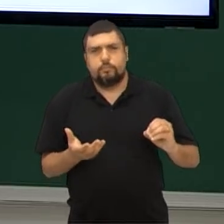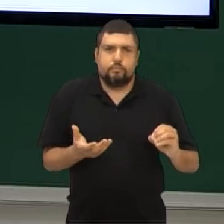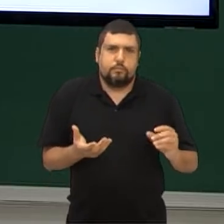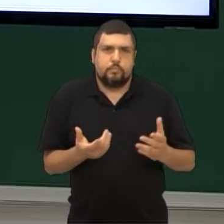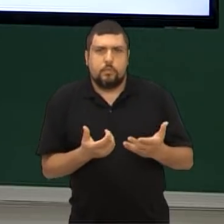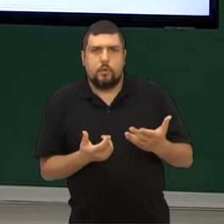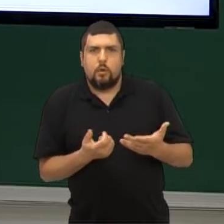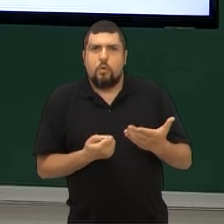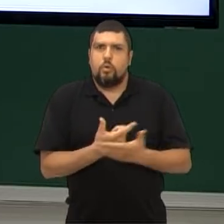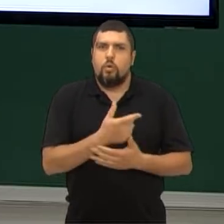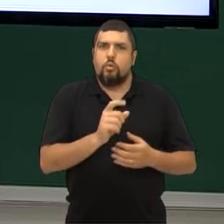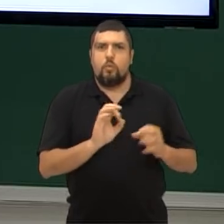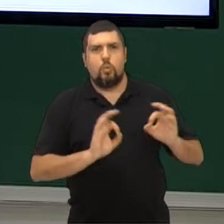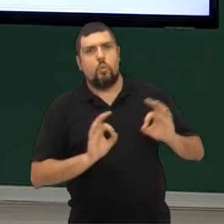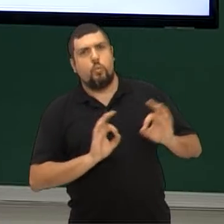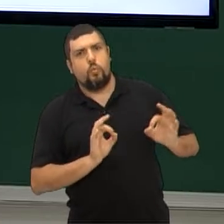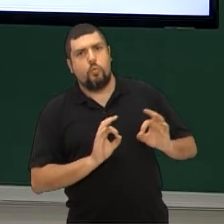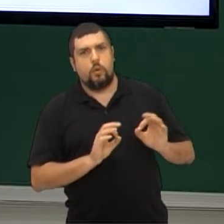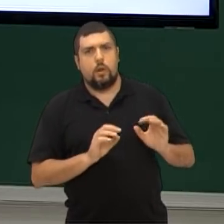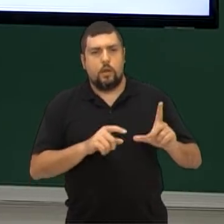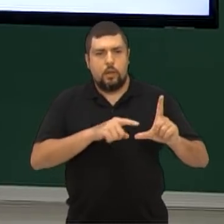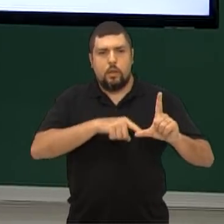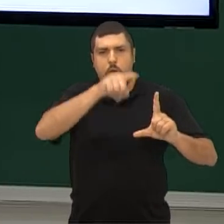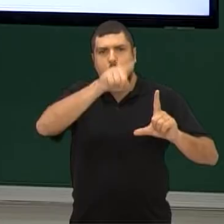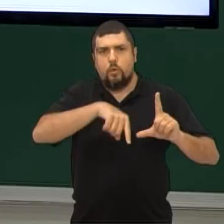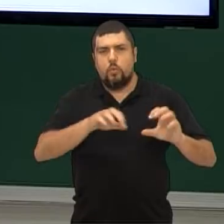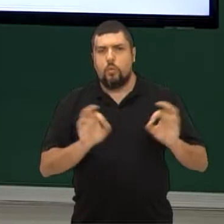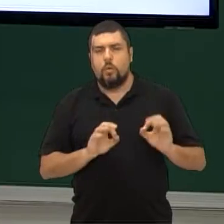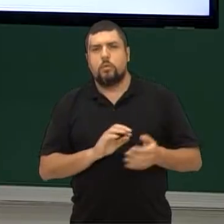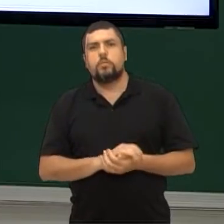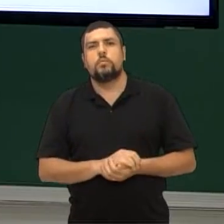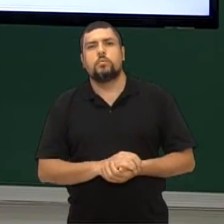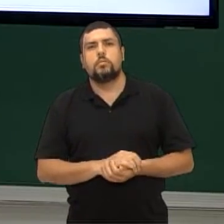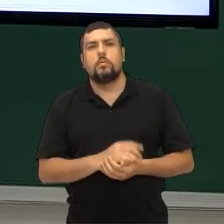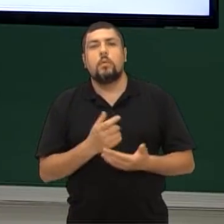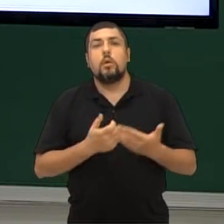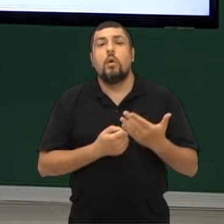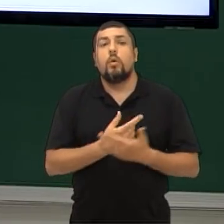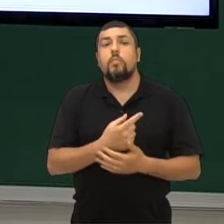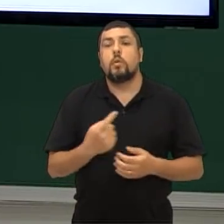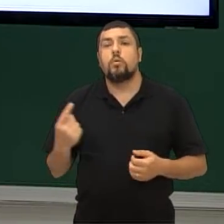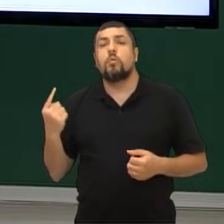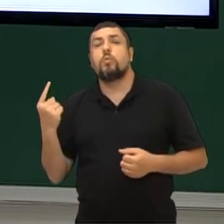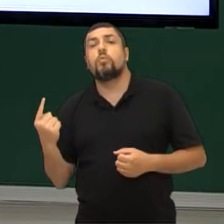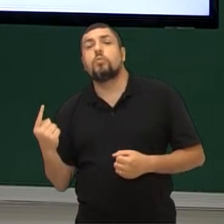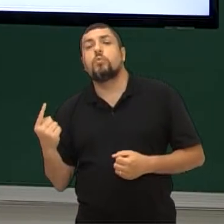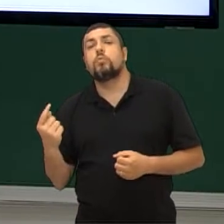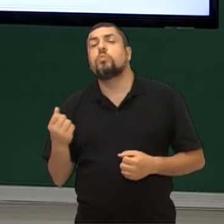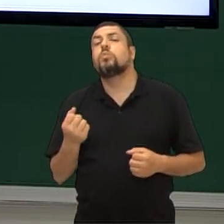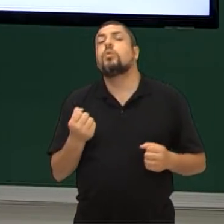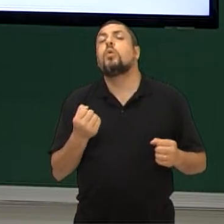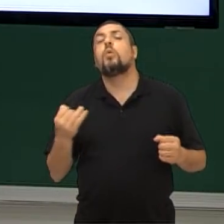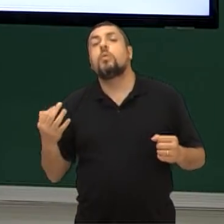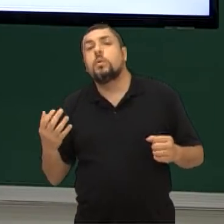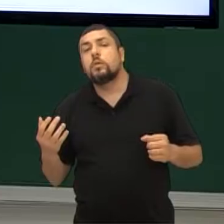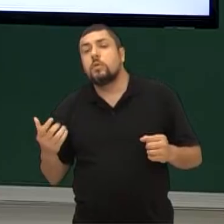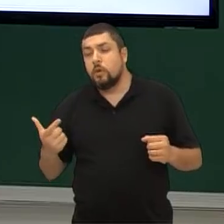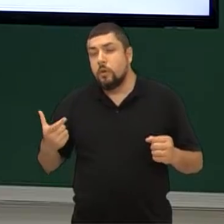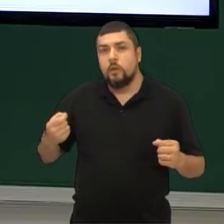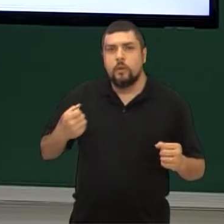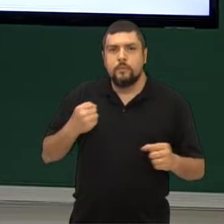E se não participaram da rifa, não vão estar no gráfico. Quantos alunos compraram 1 bilhetinho? 20. Então, 20 alunos